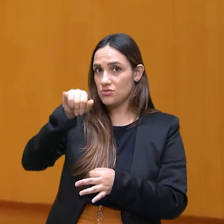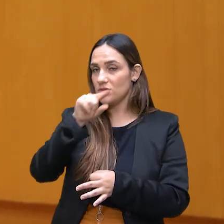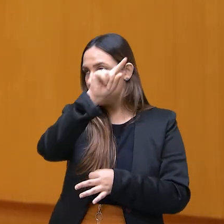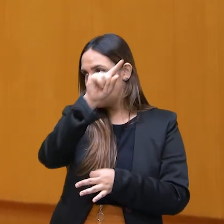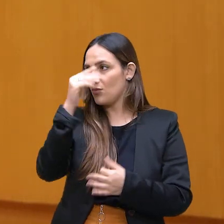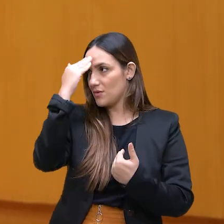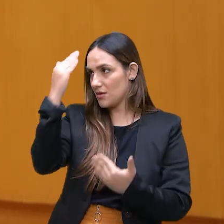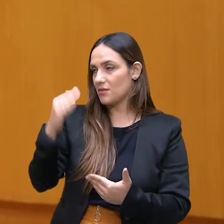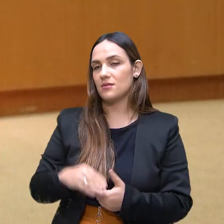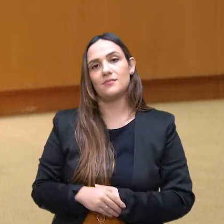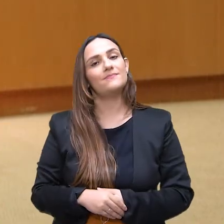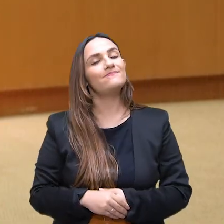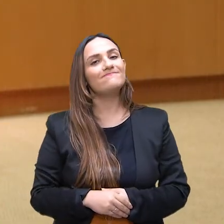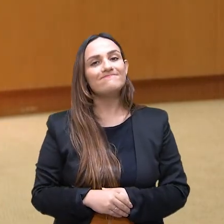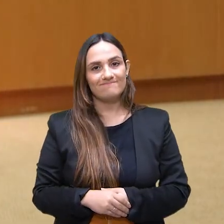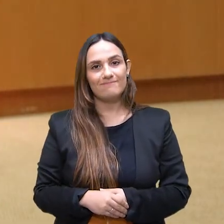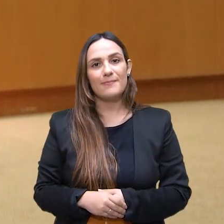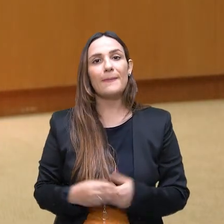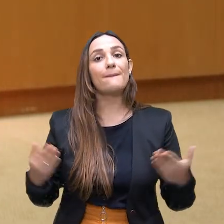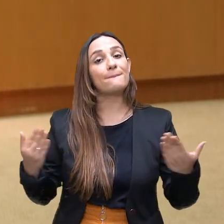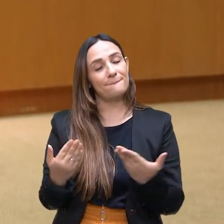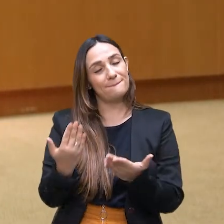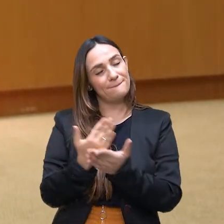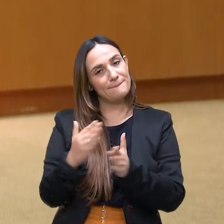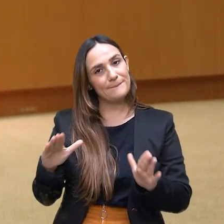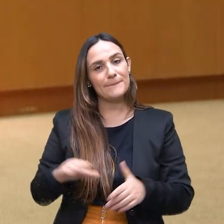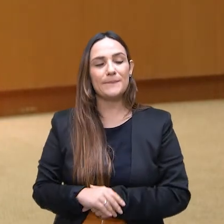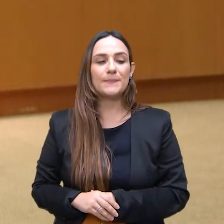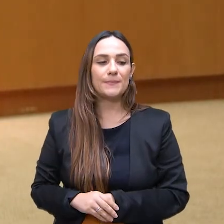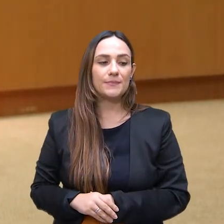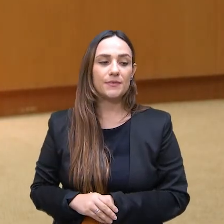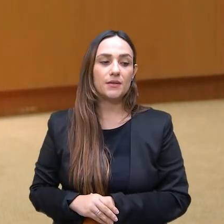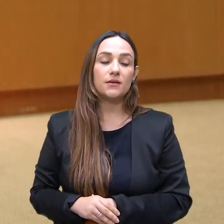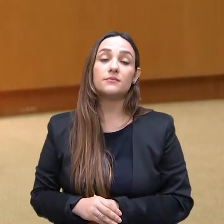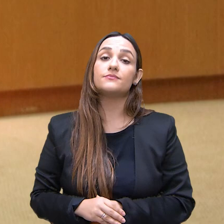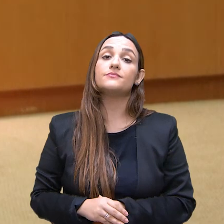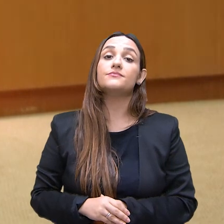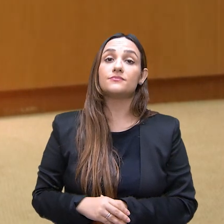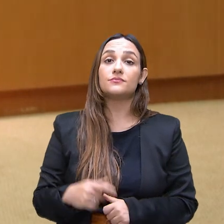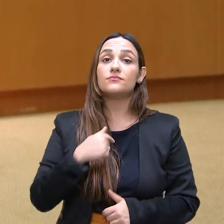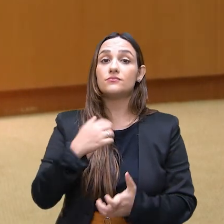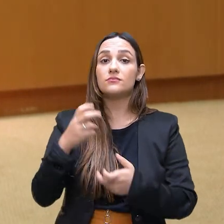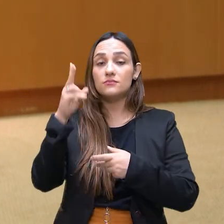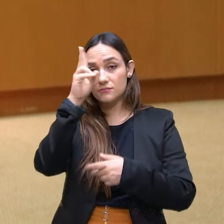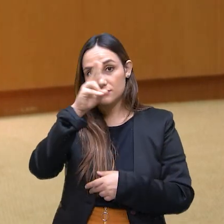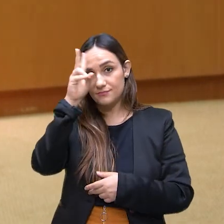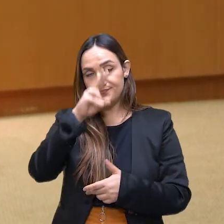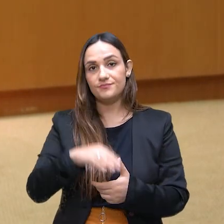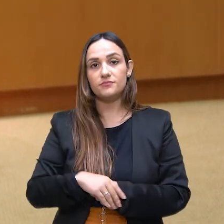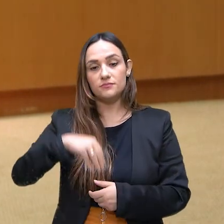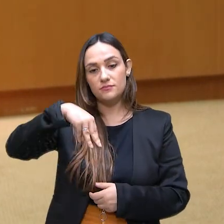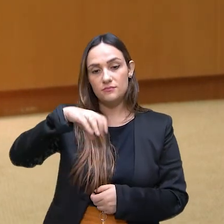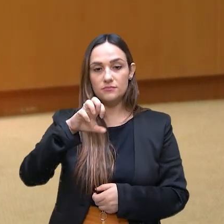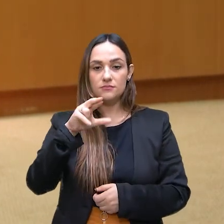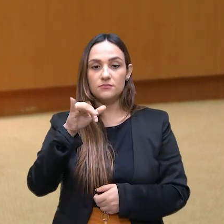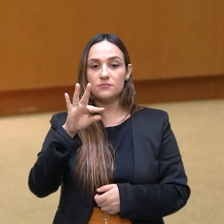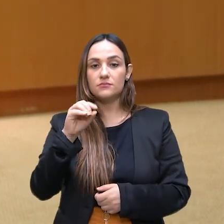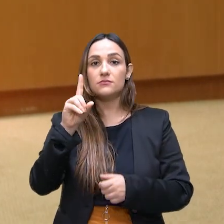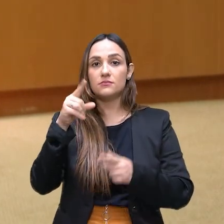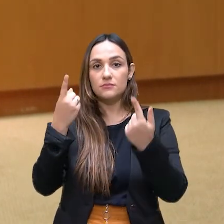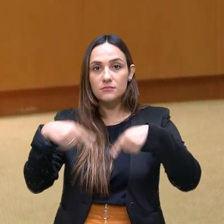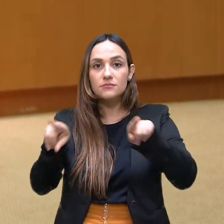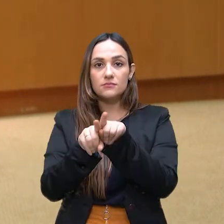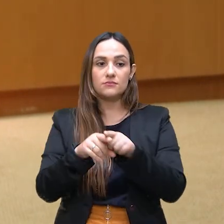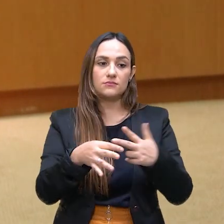obrigado. O programa de hoje fica por aqui. Antes, lembro que o mérito da questão é uma